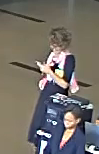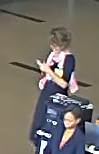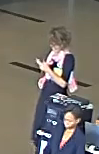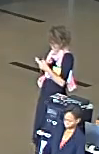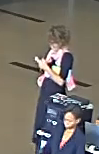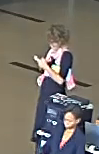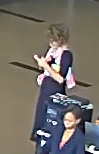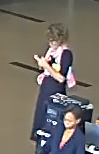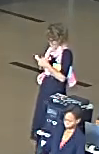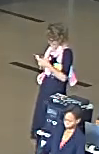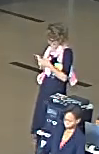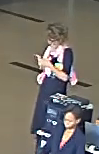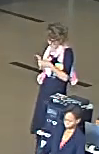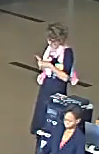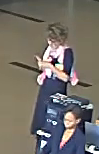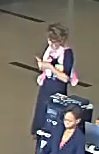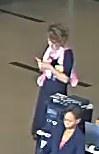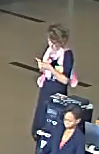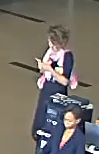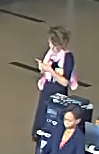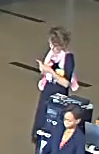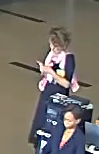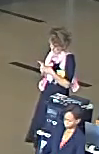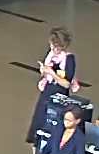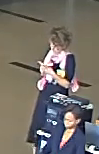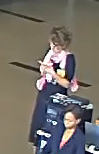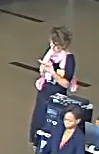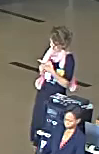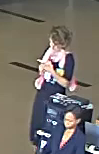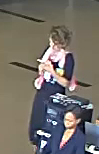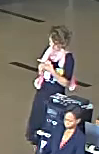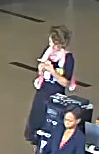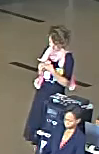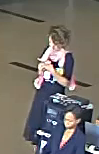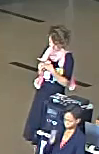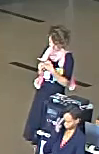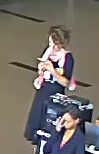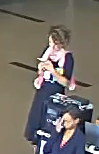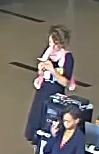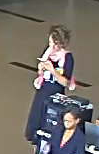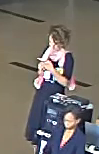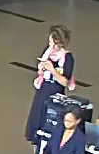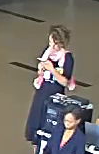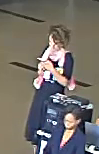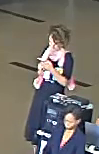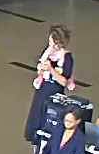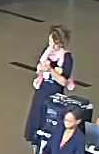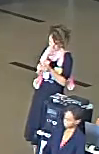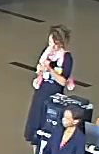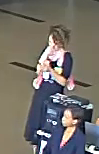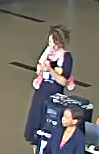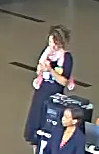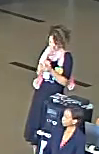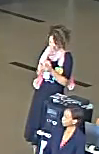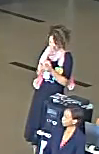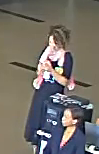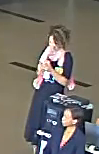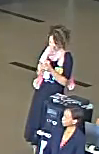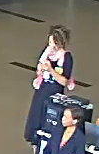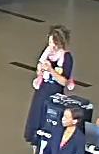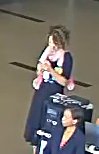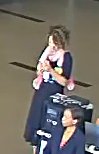pública para tratar de uma série de desrespeitos contratuais da concessão de uma empresa de transporte que inclusive